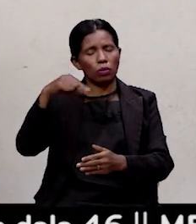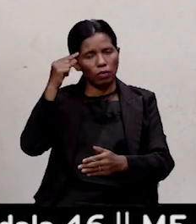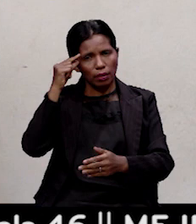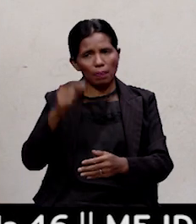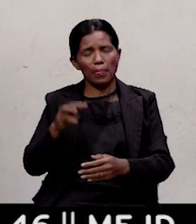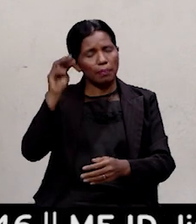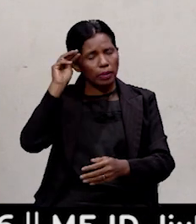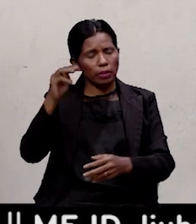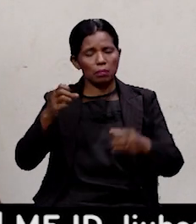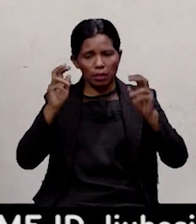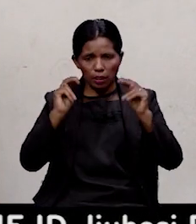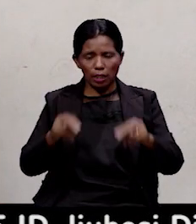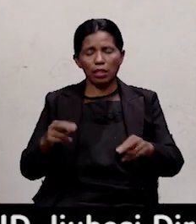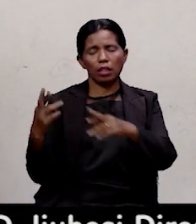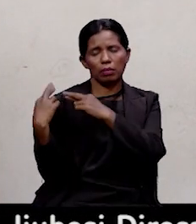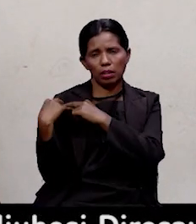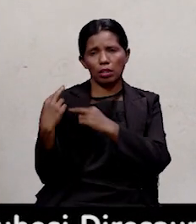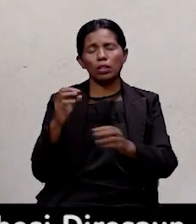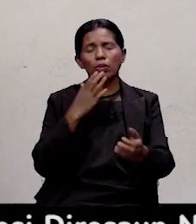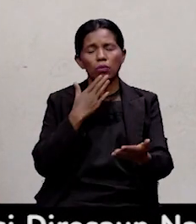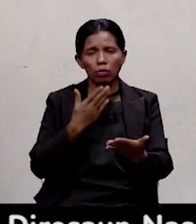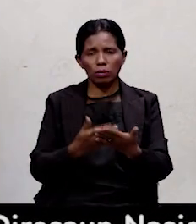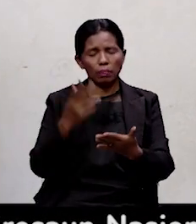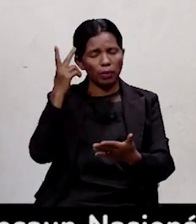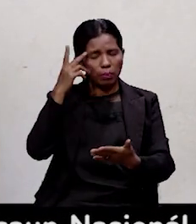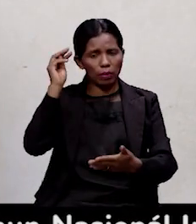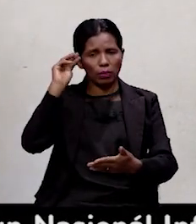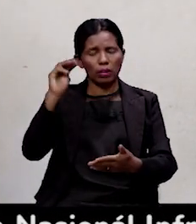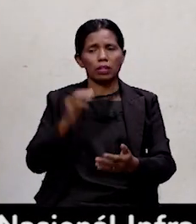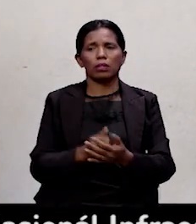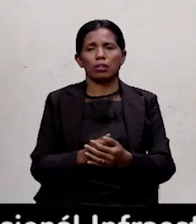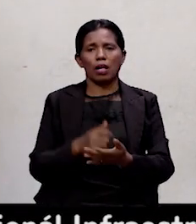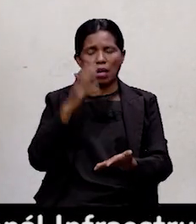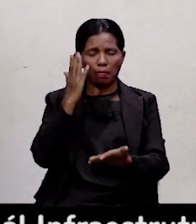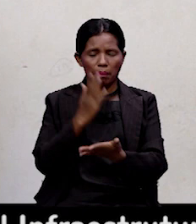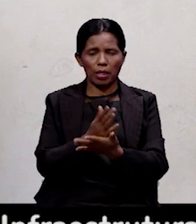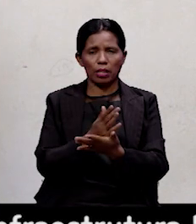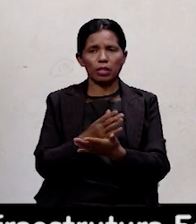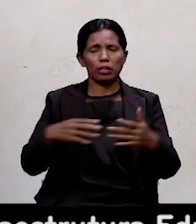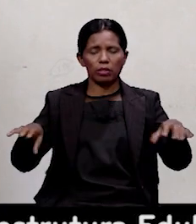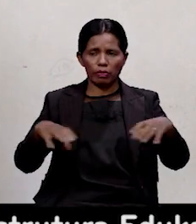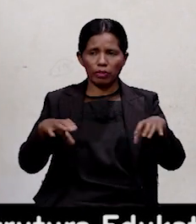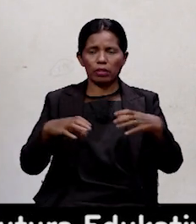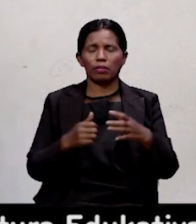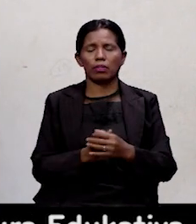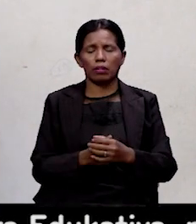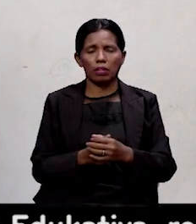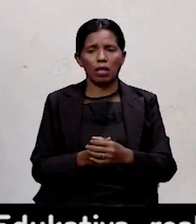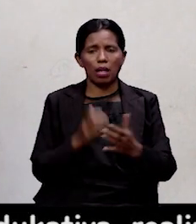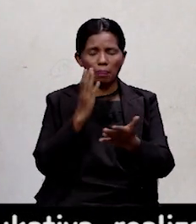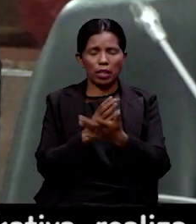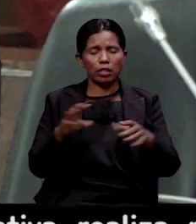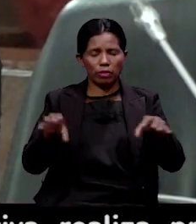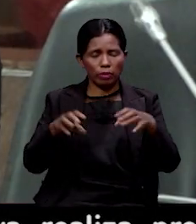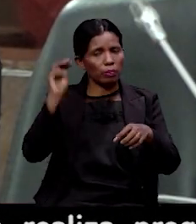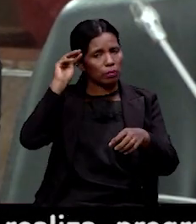mak tem responsabiliza e di akliutan primeiro ministro halo demissão baixa senhora ministra da